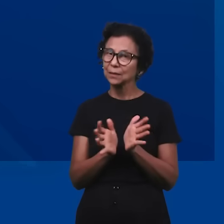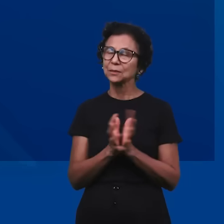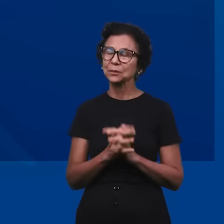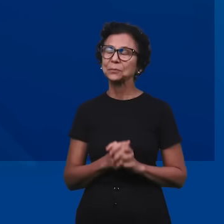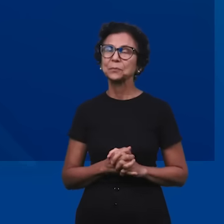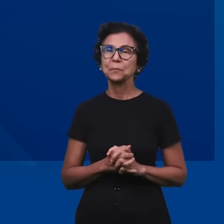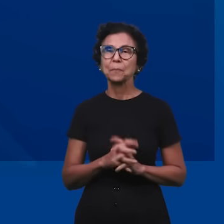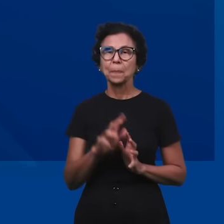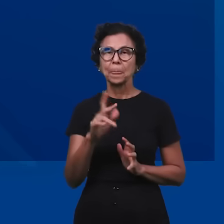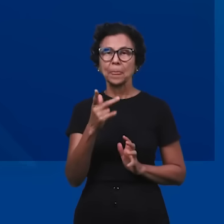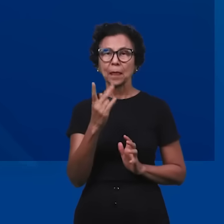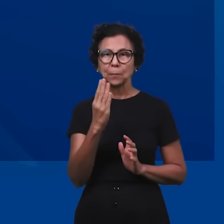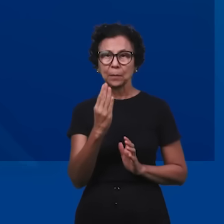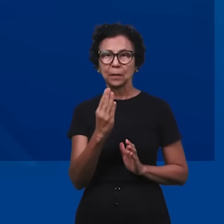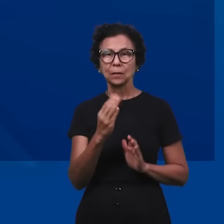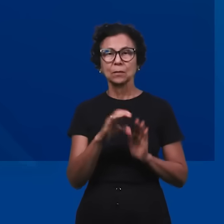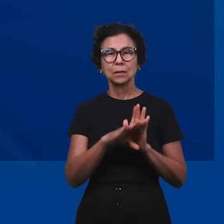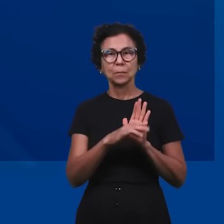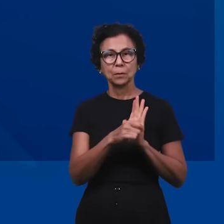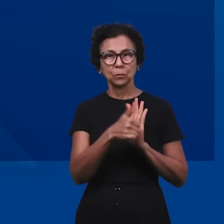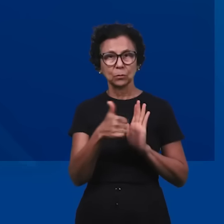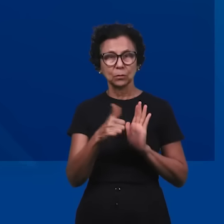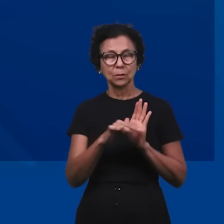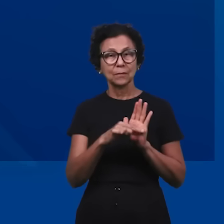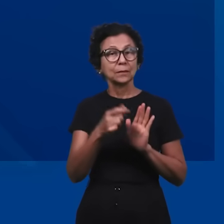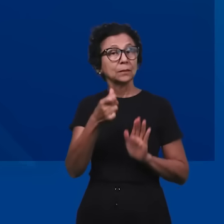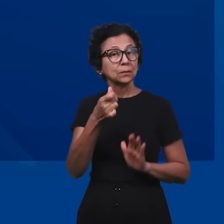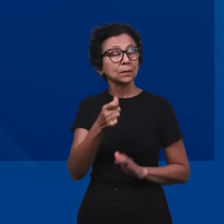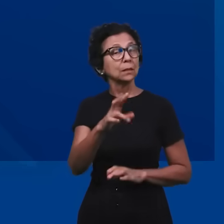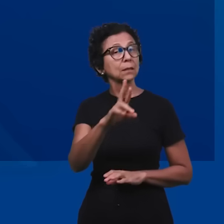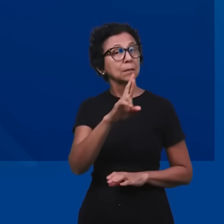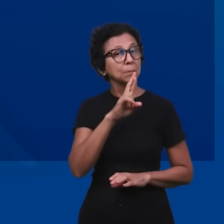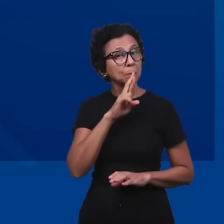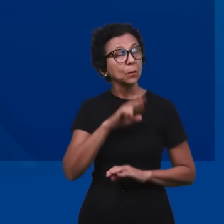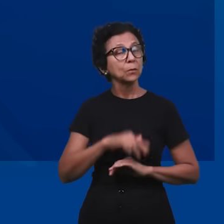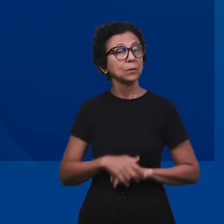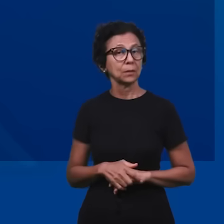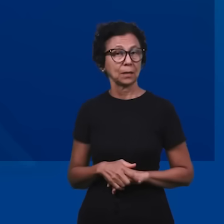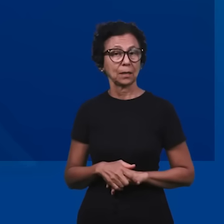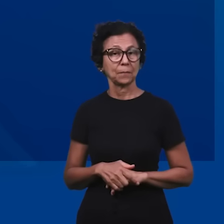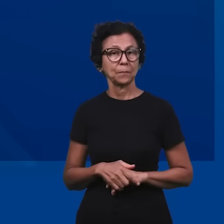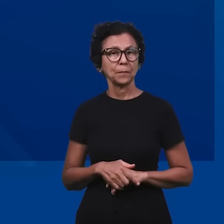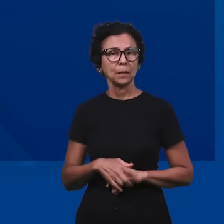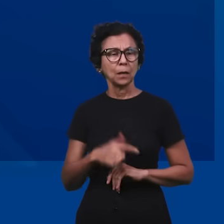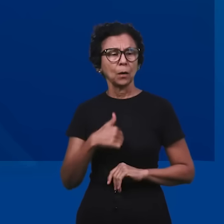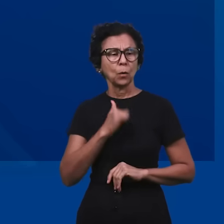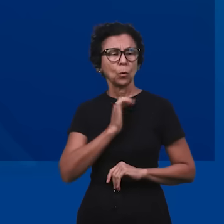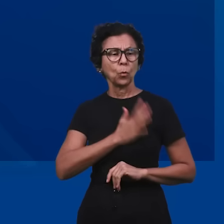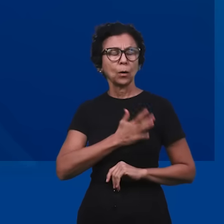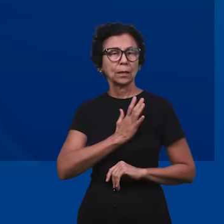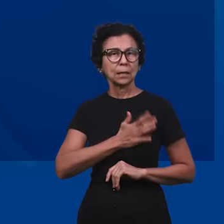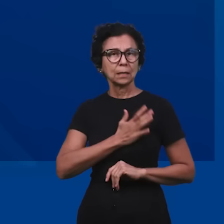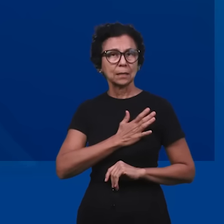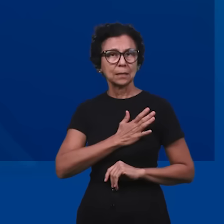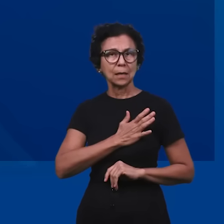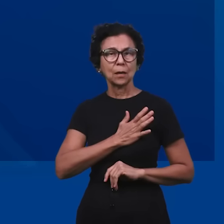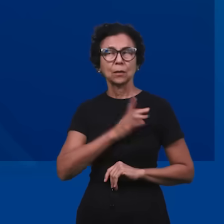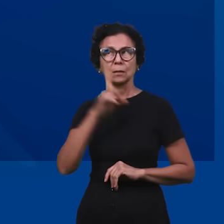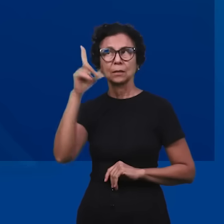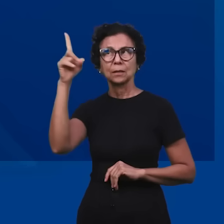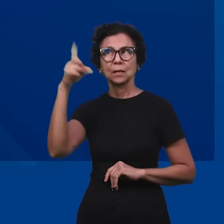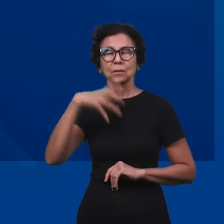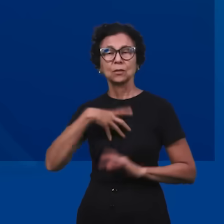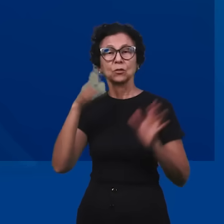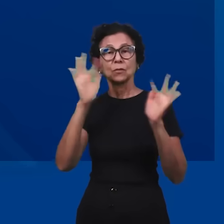acessibilidade. Leia Hebreus, capítulo 11, verso 6 e responda: o que devemos ter em nossos corações para deixar